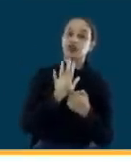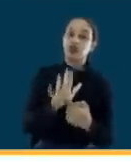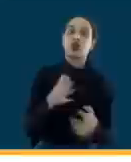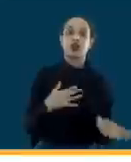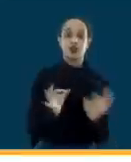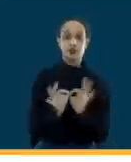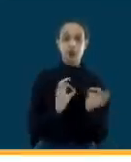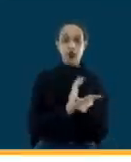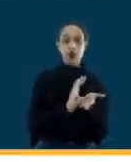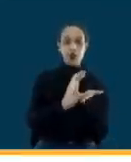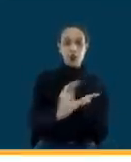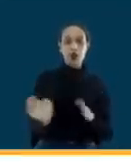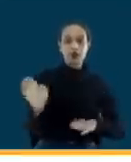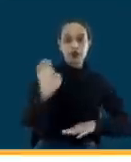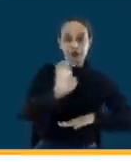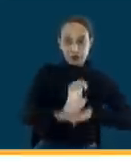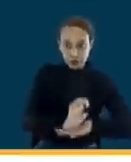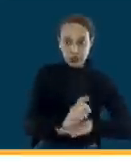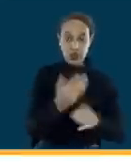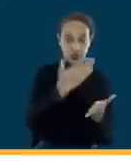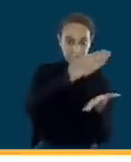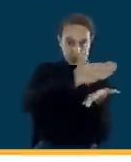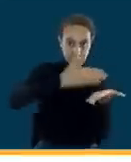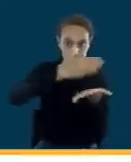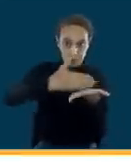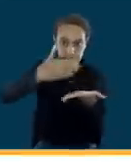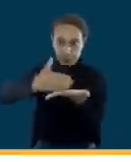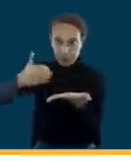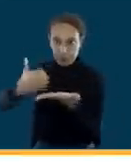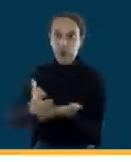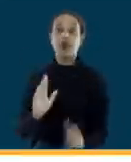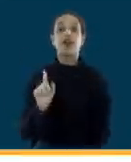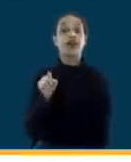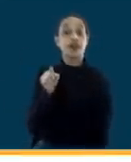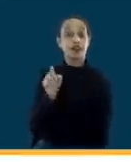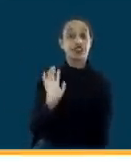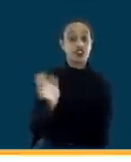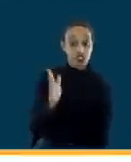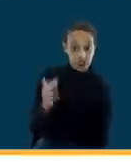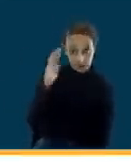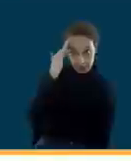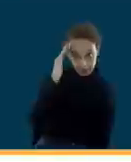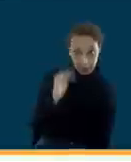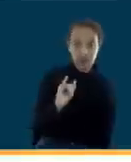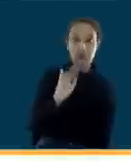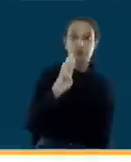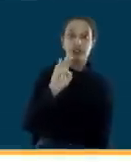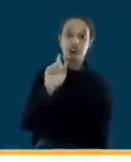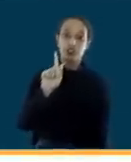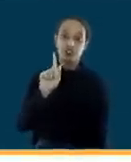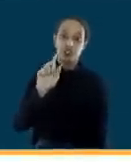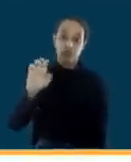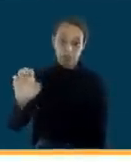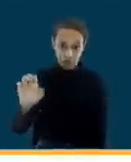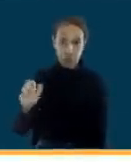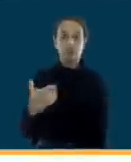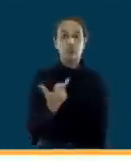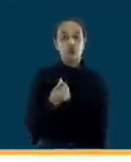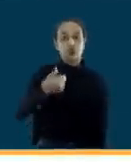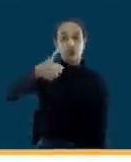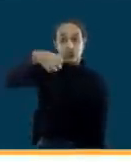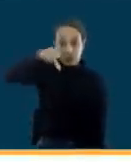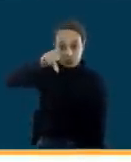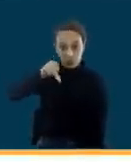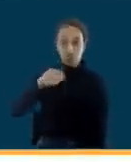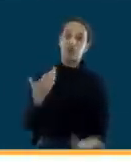do 1,5 bilhão dessa divisão, ela já considera o IBGE de 2019, portanto você tem uma variação